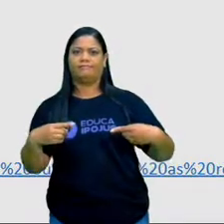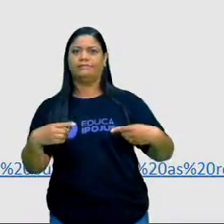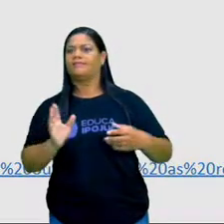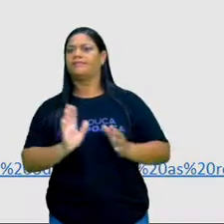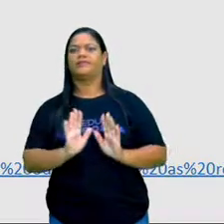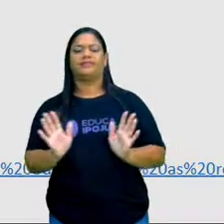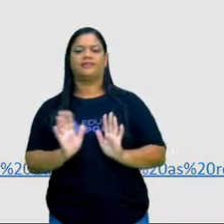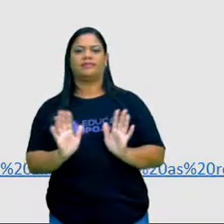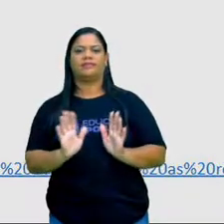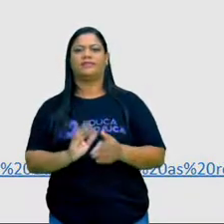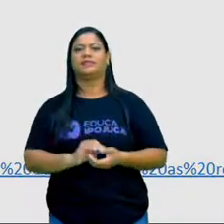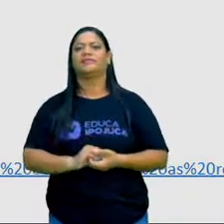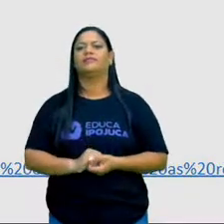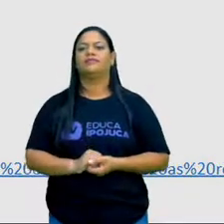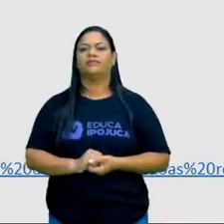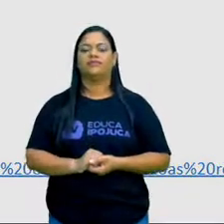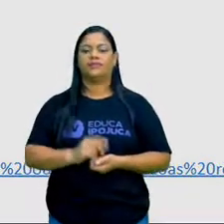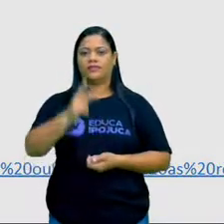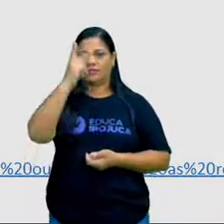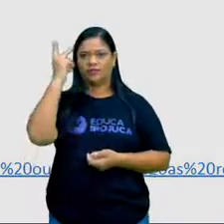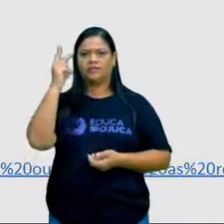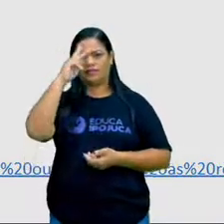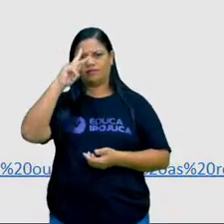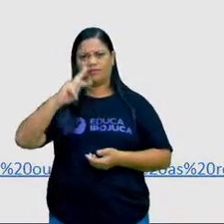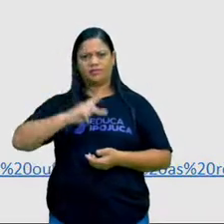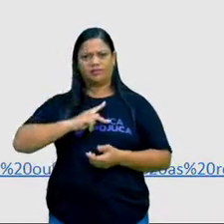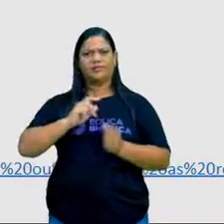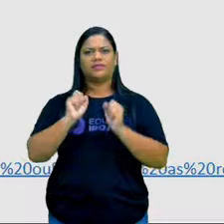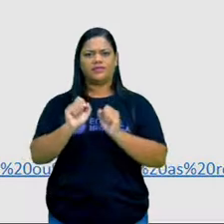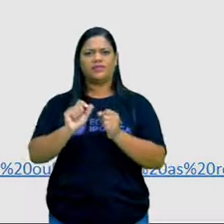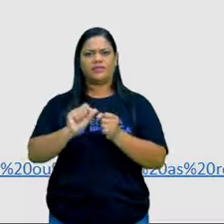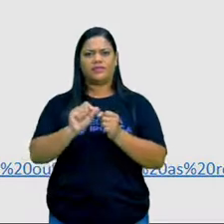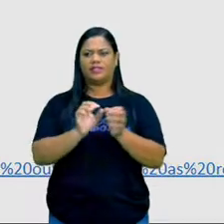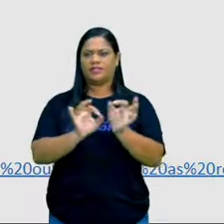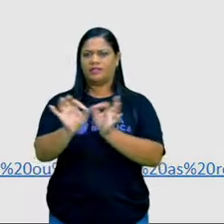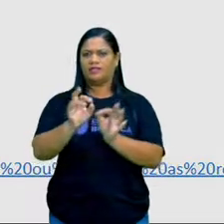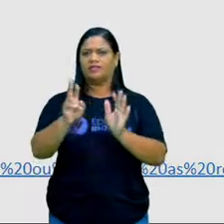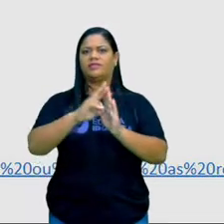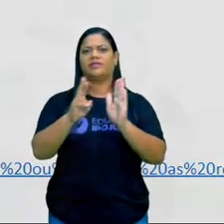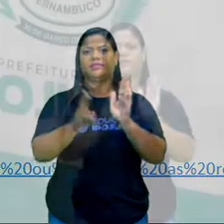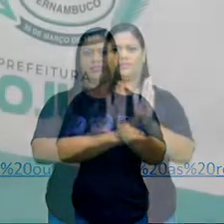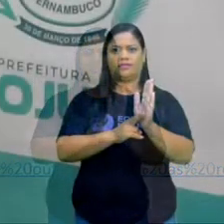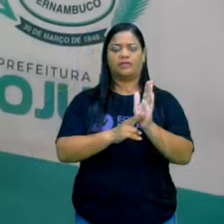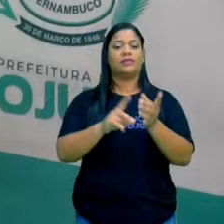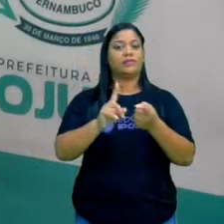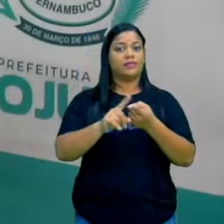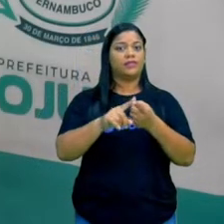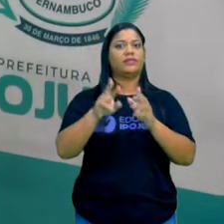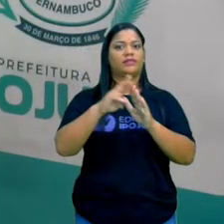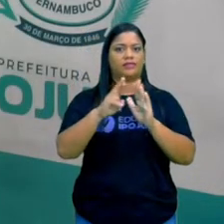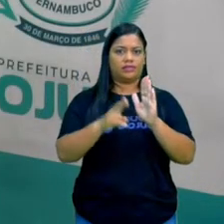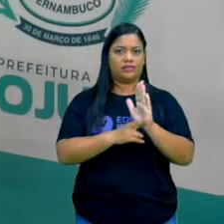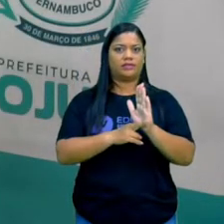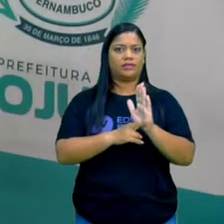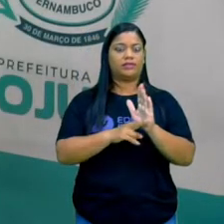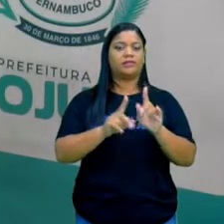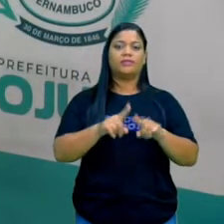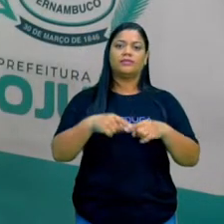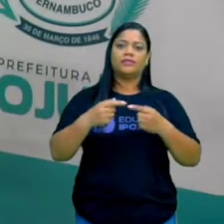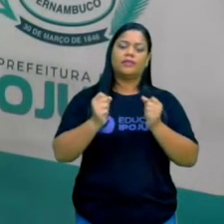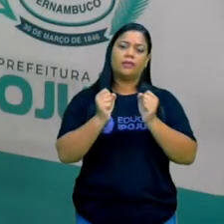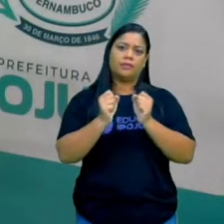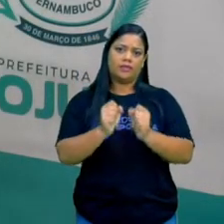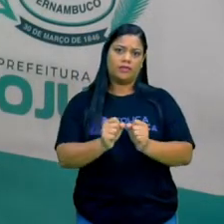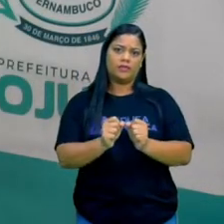próprios participantes podem definir ou ajustar as regras. O jogo, ele também tem suas regras, porém os jogadores,